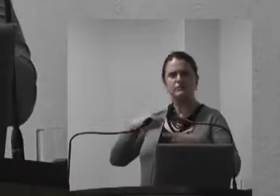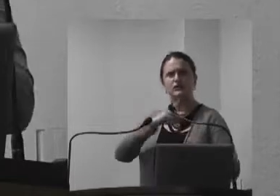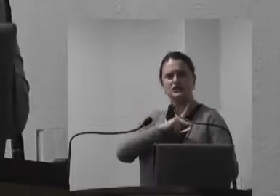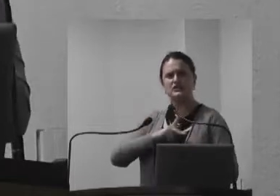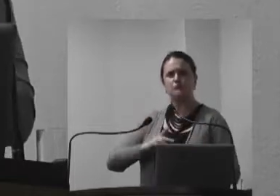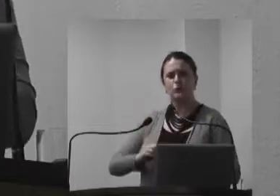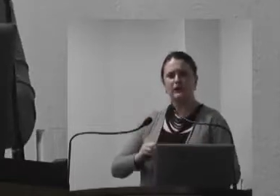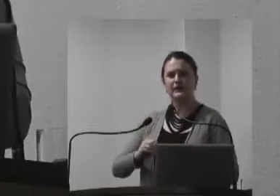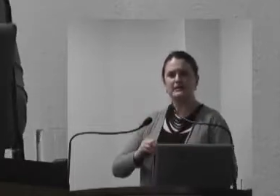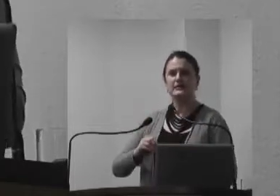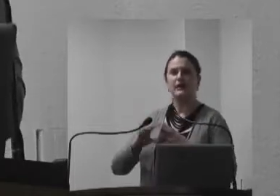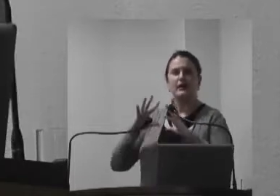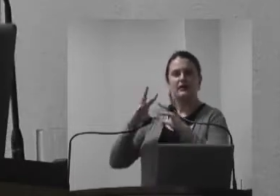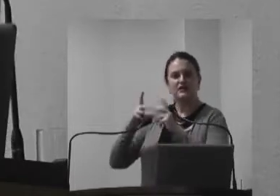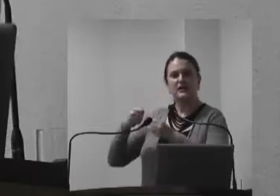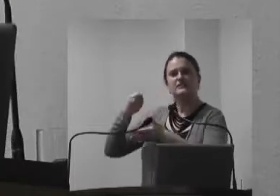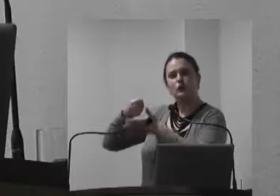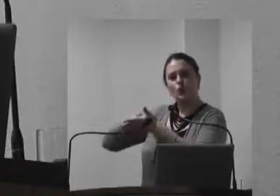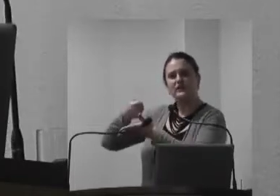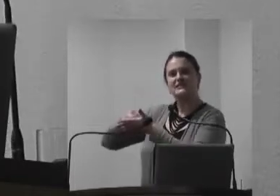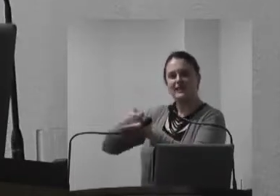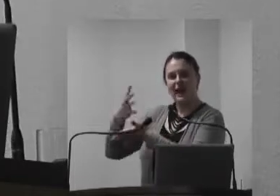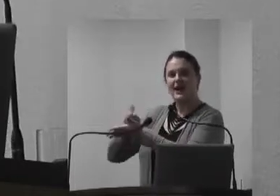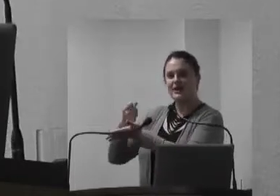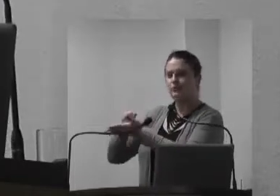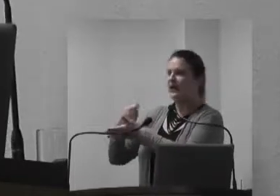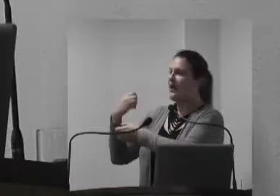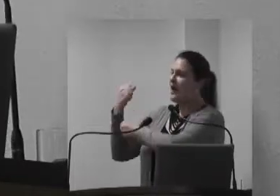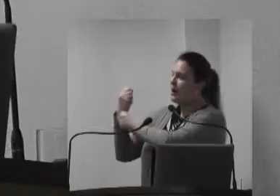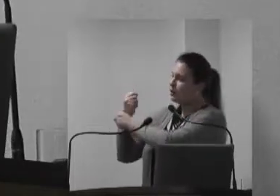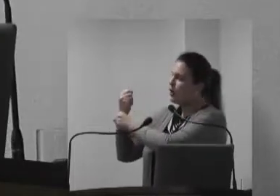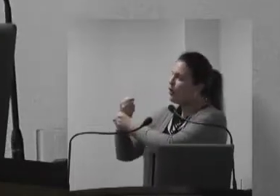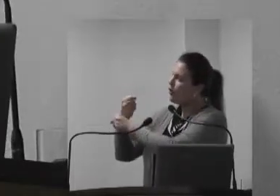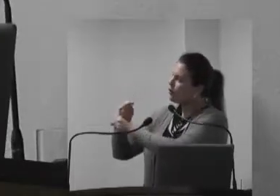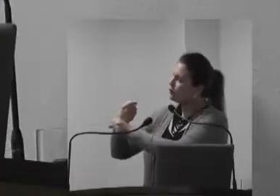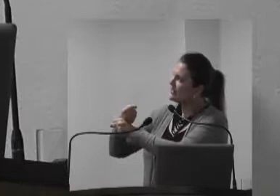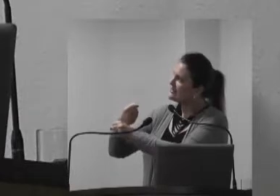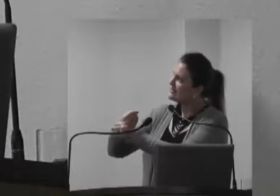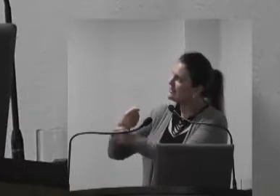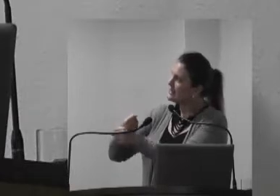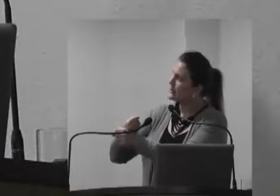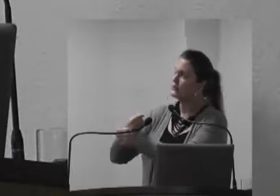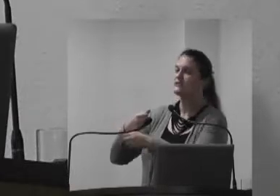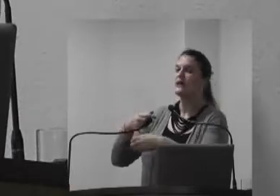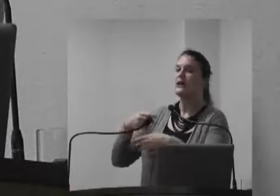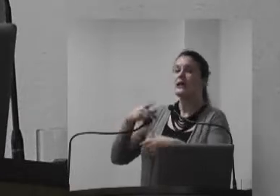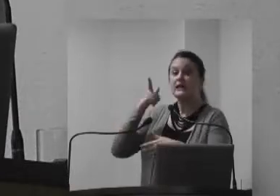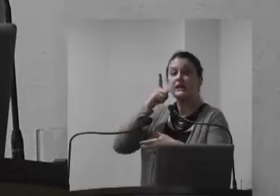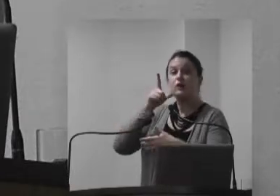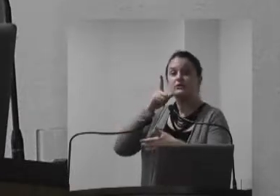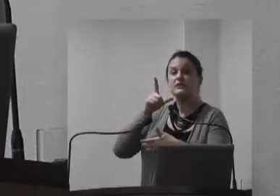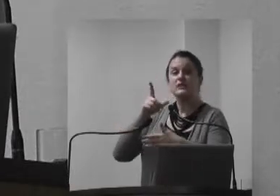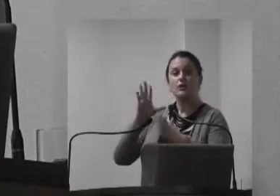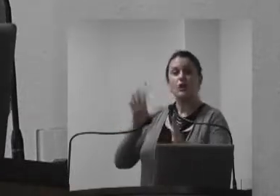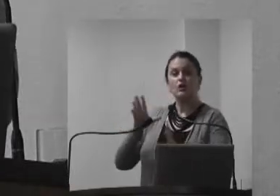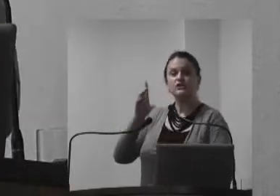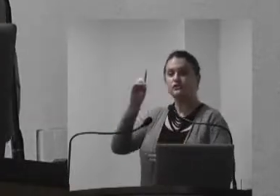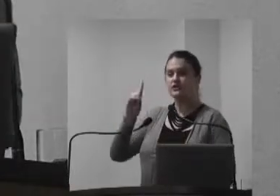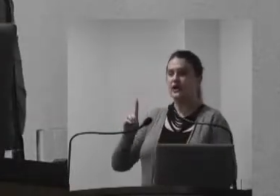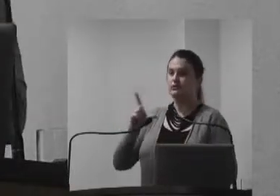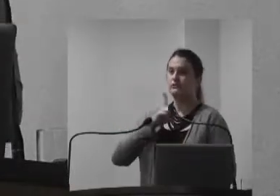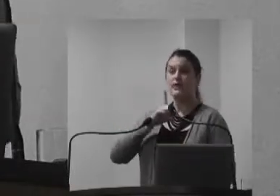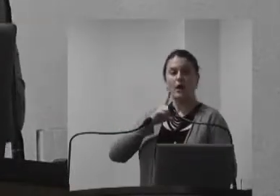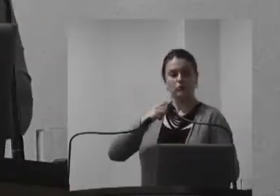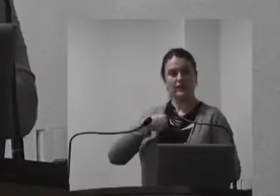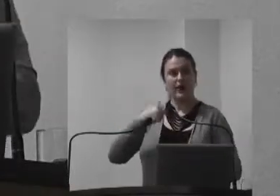né? Todas as políticas públicas que já se conquistaram, né, ao longo desses anos, e que conseguiu